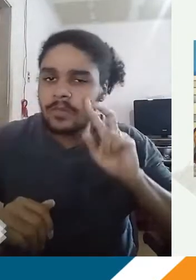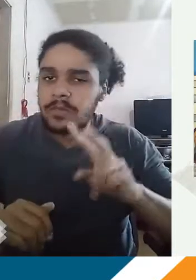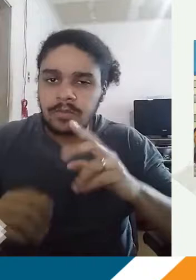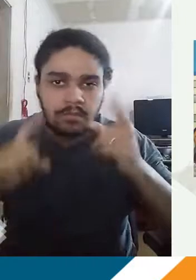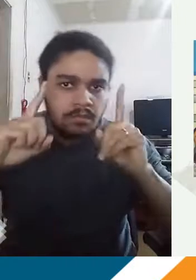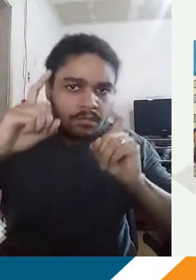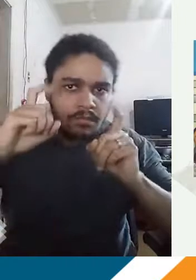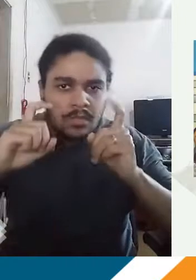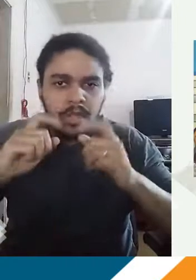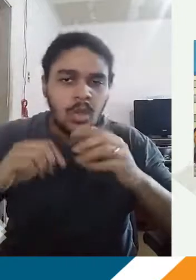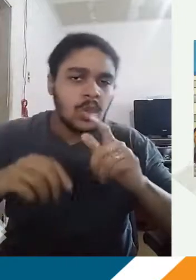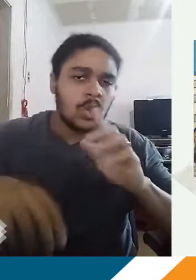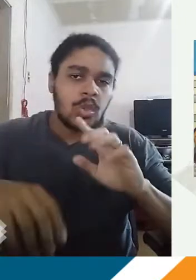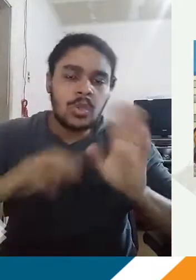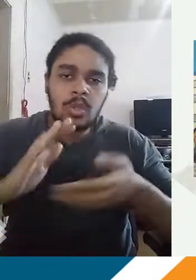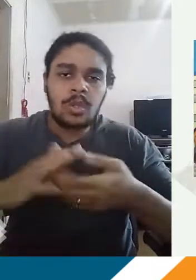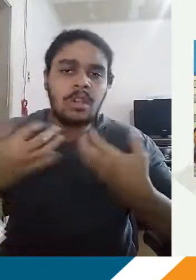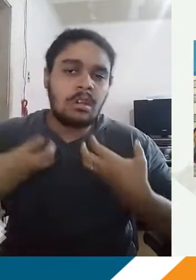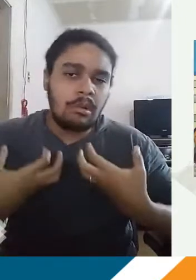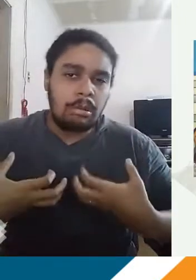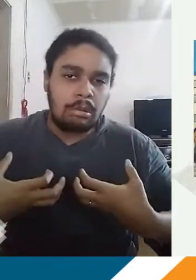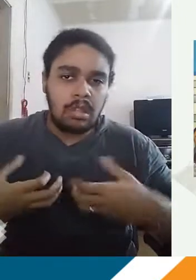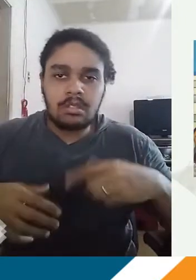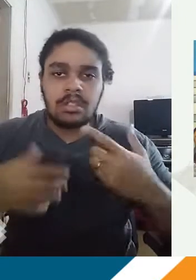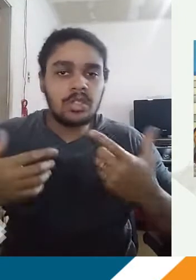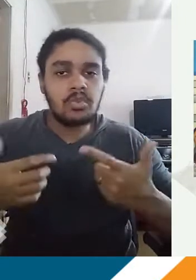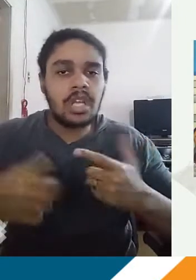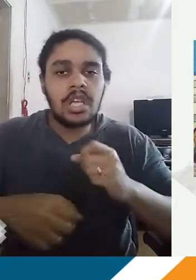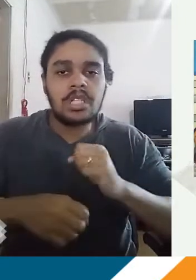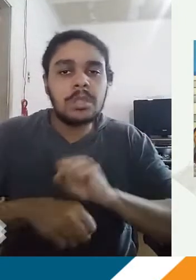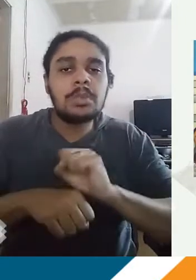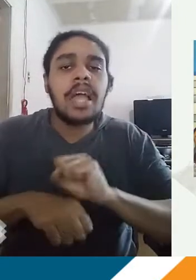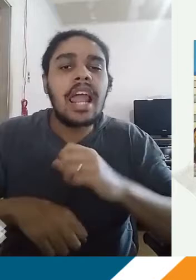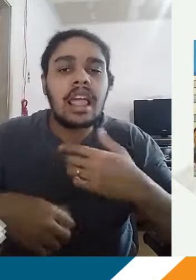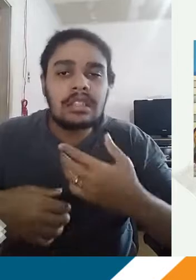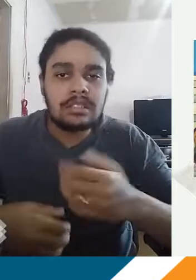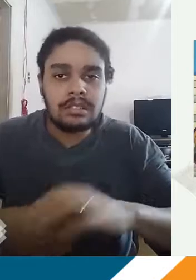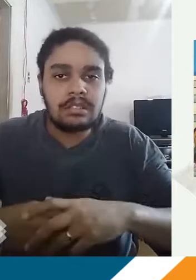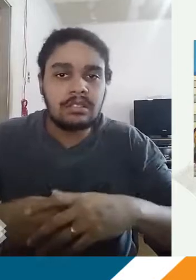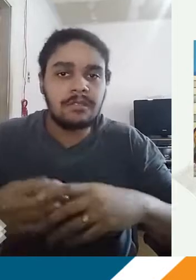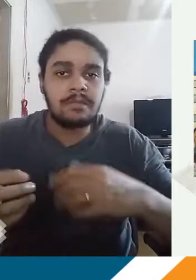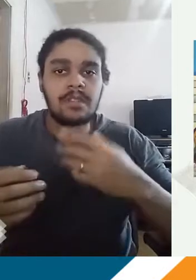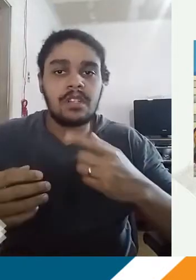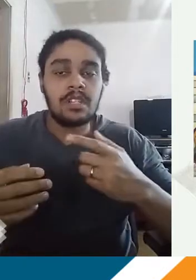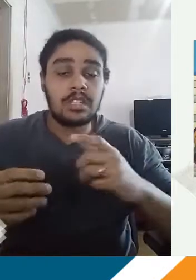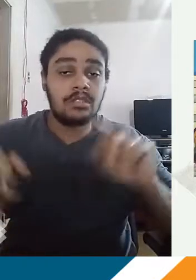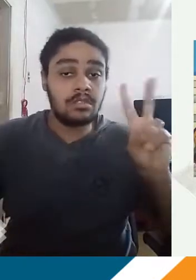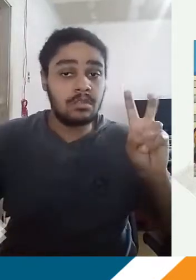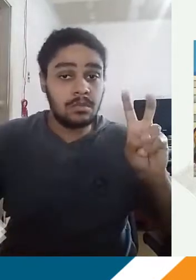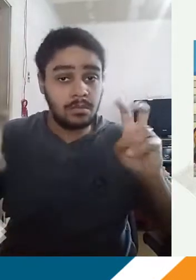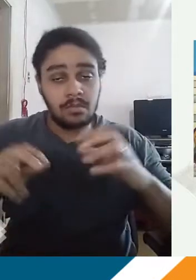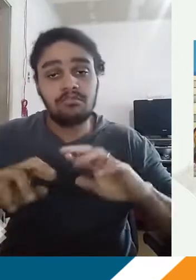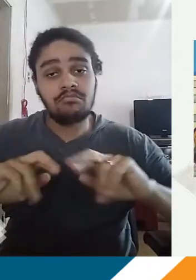apresentam um semblante de feições extremamente cansadas e desesperançadas. O significado do mapa ele traz para a gente temáticas como